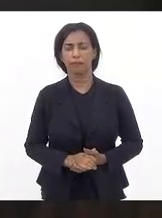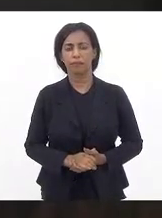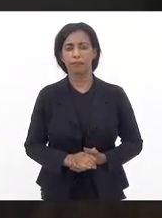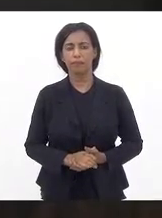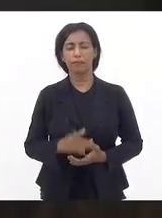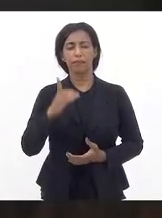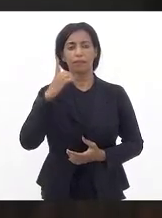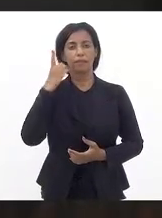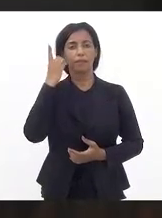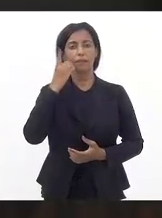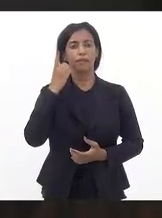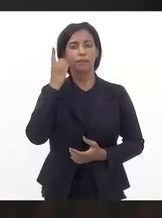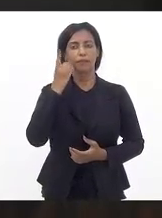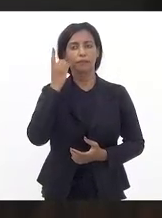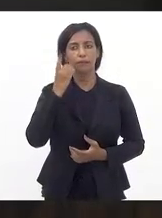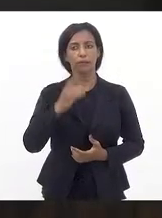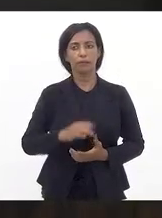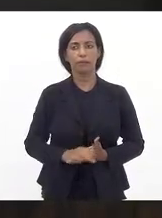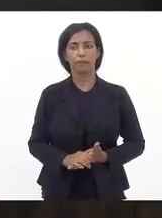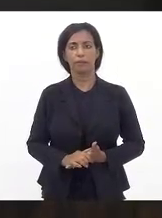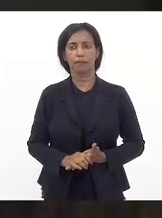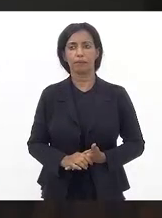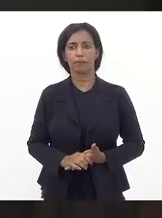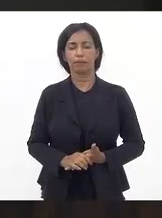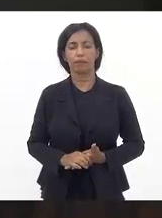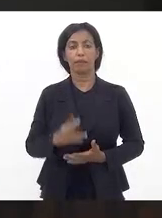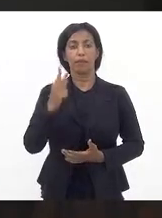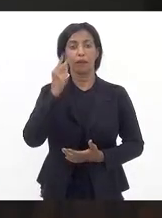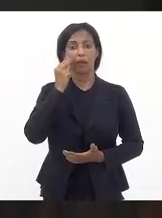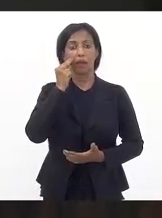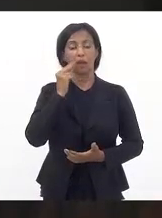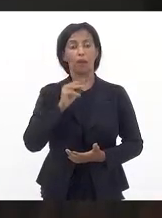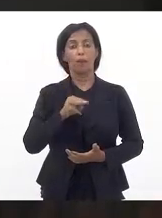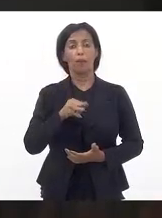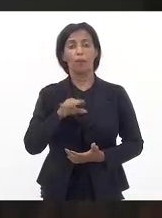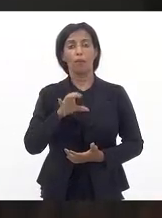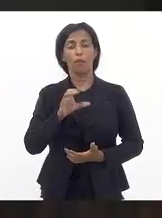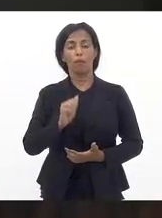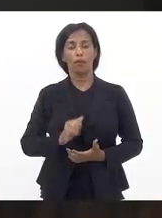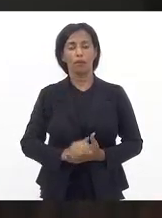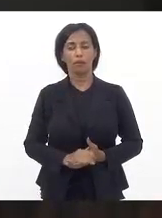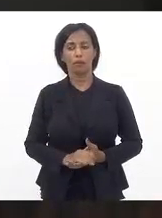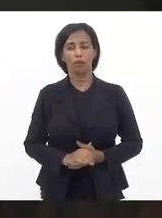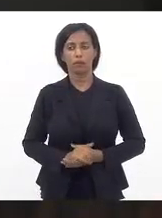o deputado deputada Mônica Francisco